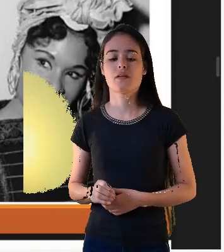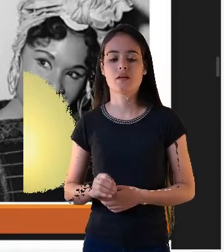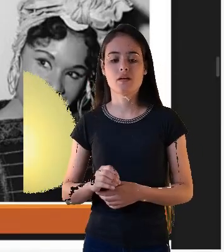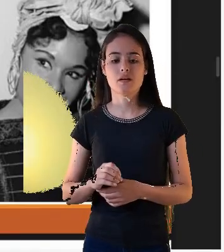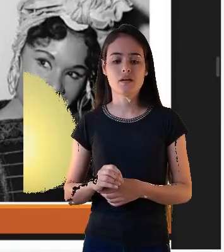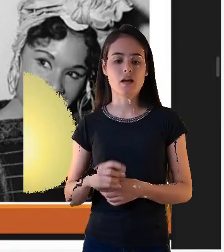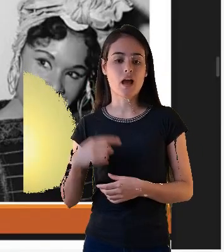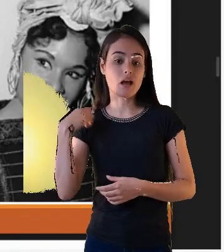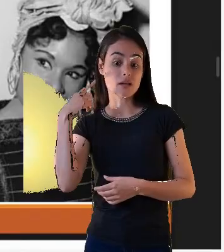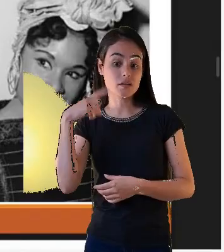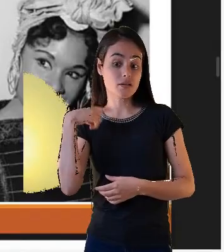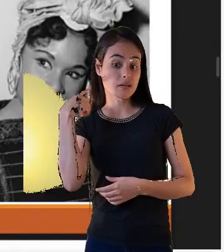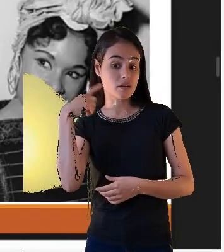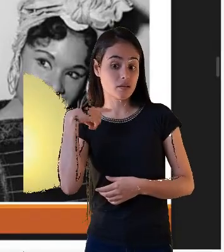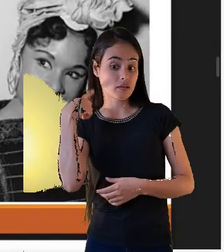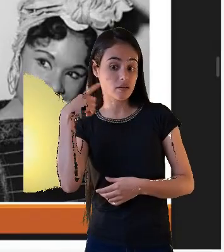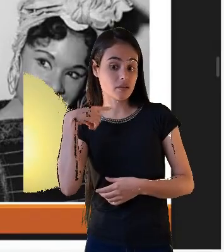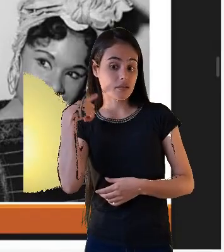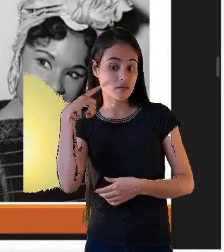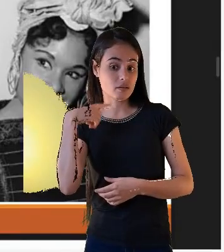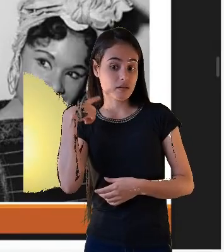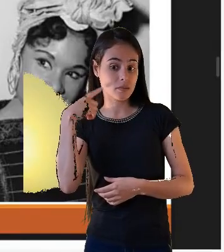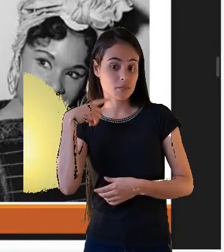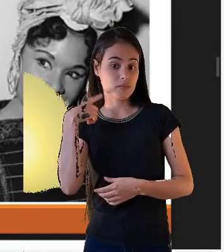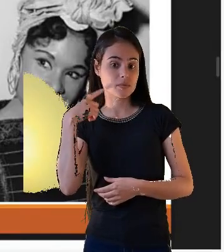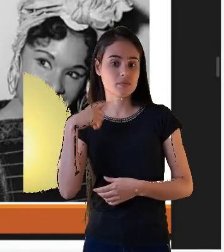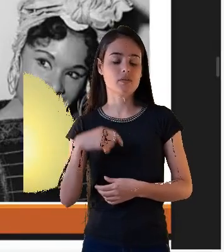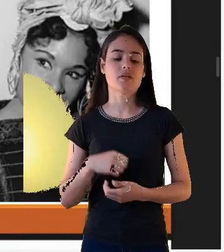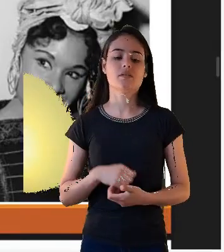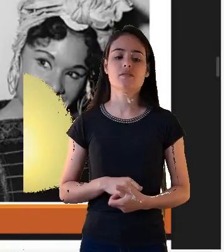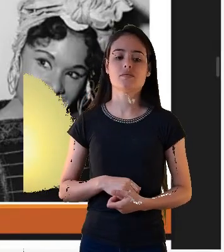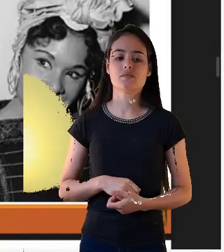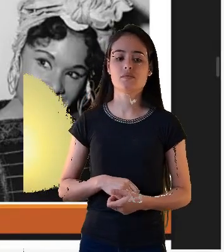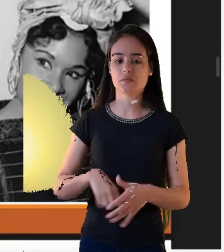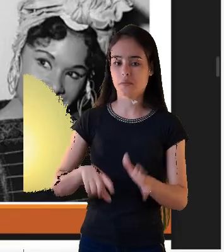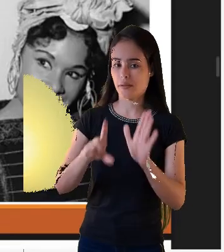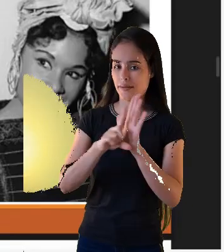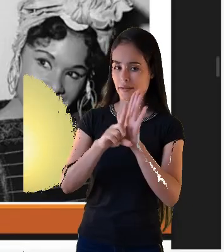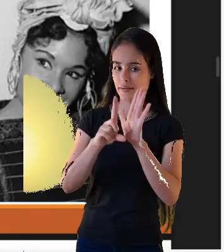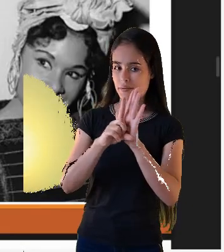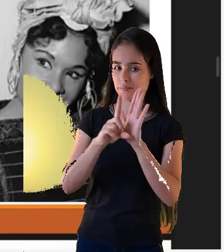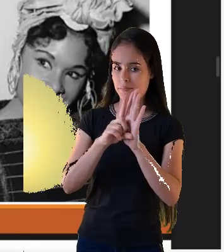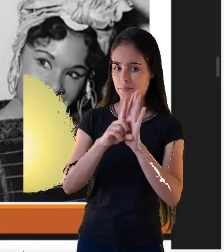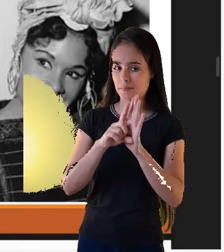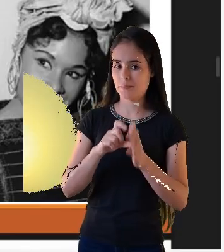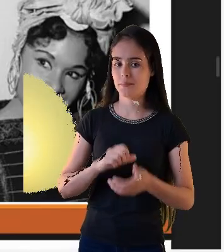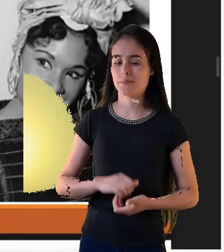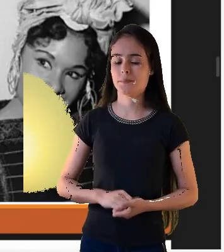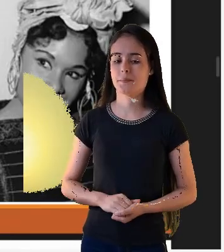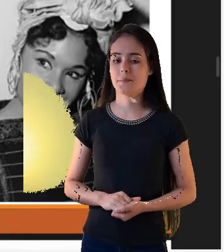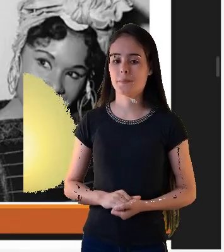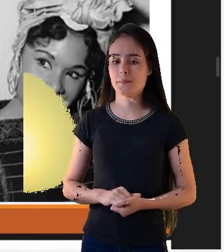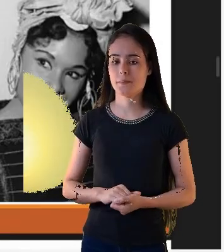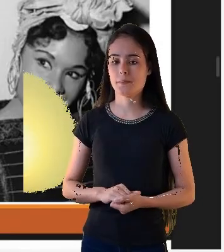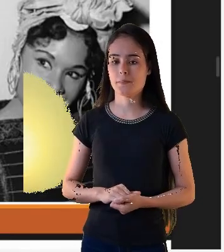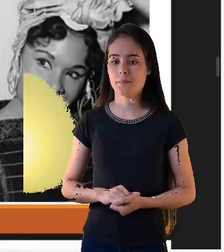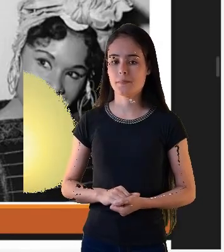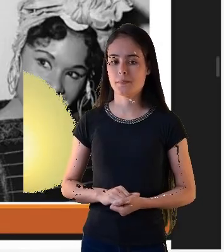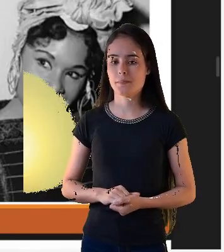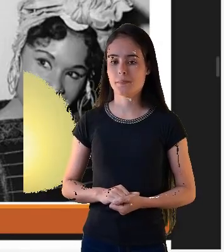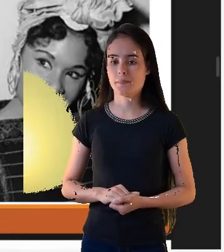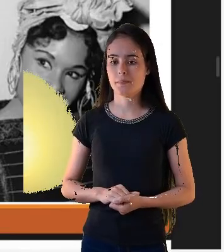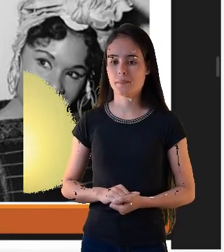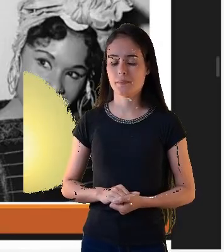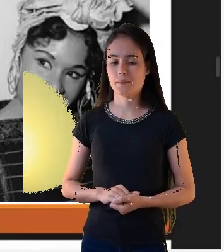ideia que ele mesmo difundia, né, de que no Brasil não tinha racismo. Então, pode passar, tem a